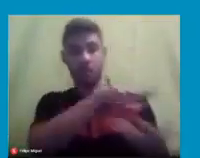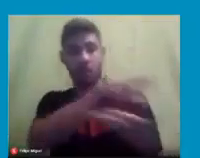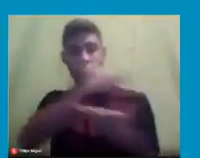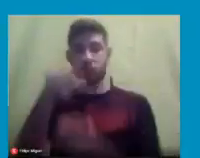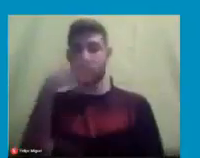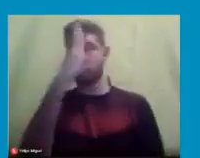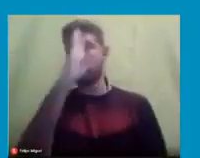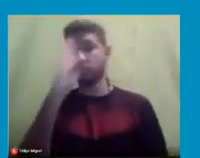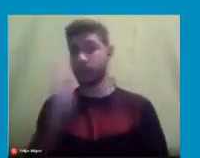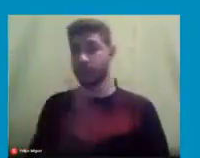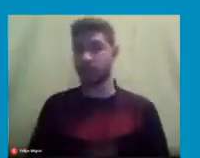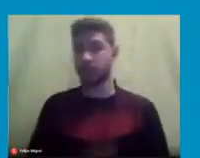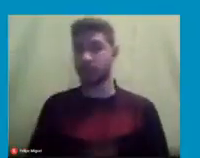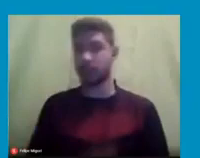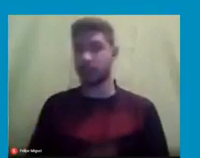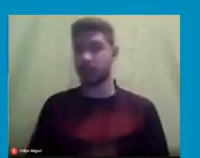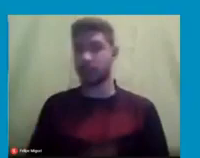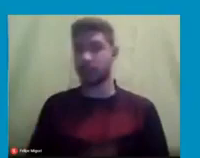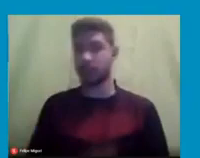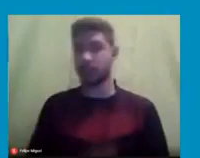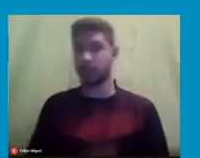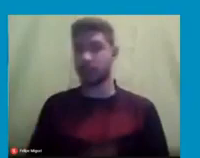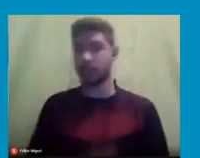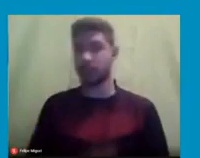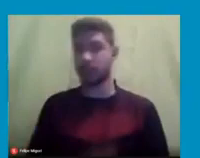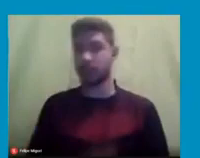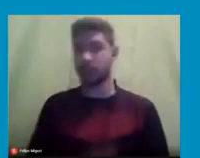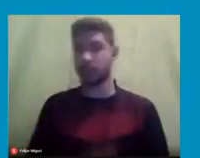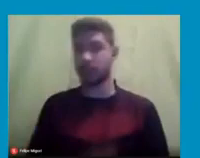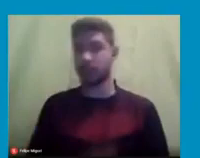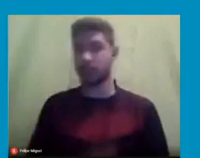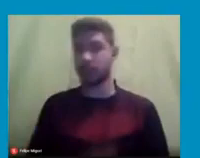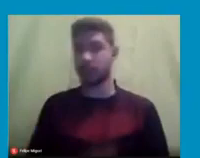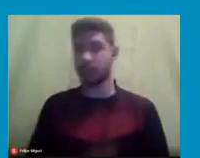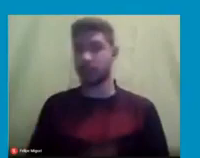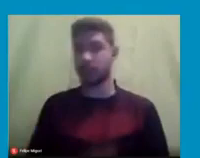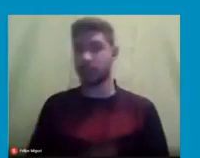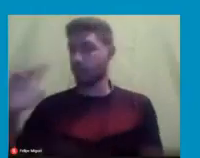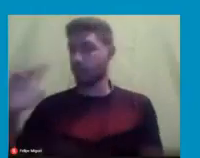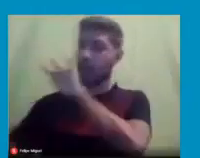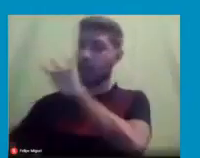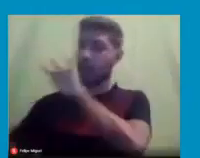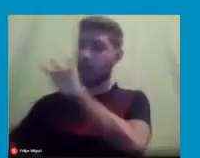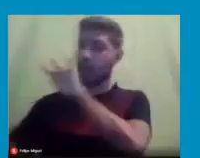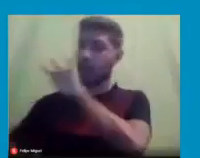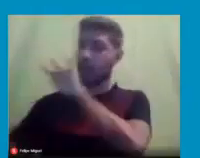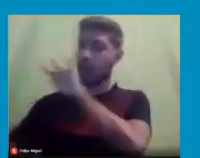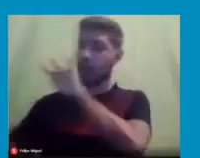Brasil forma o terceiro Brasil, que é a formação dos europeus que vêm para o Brasil